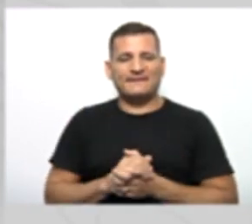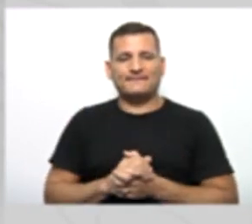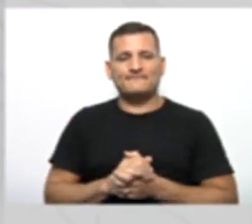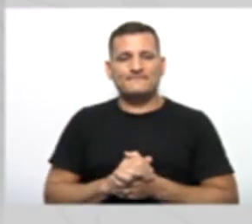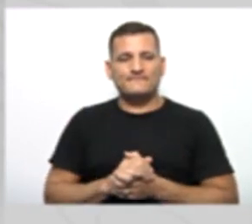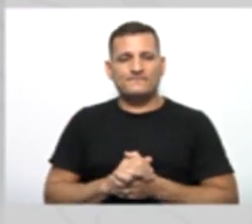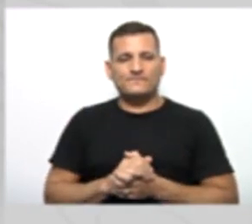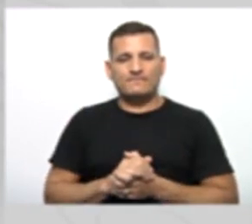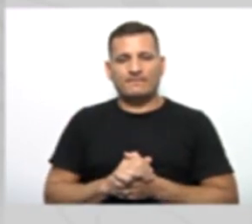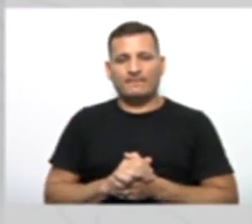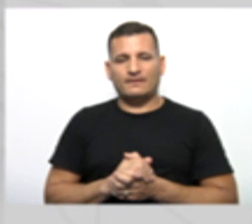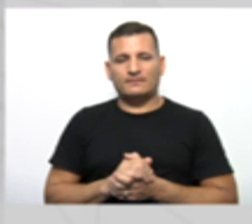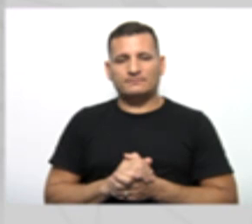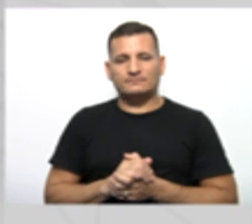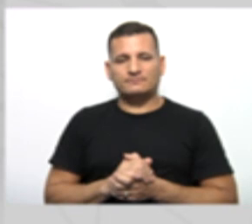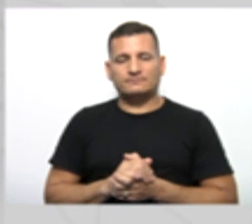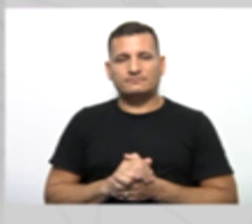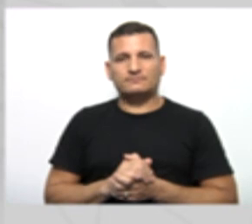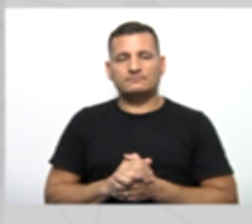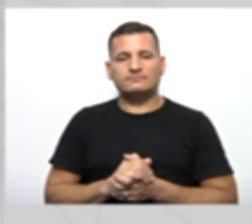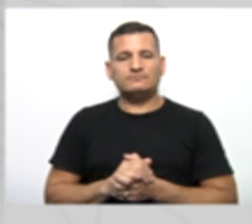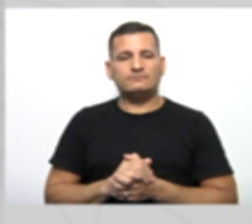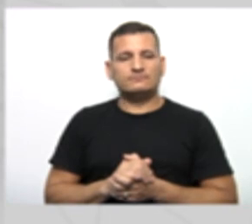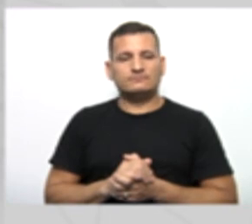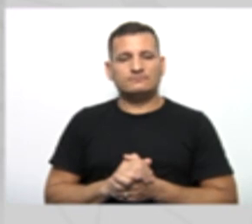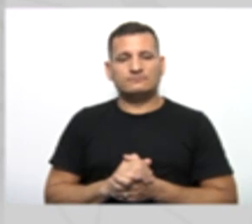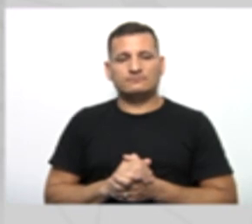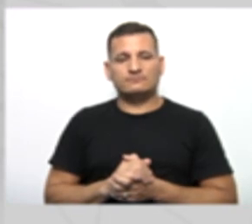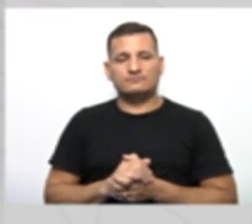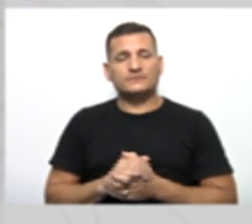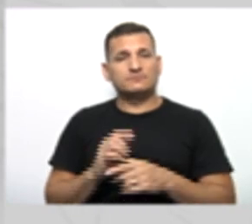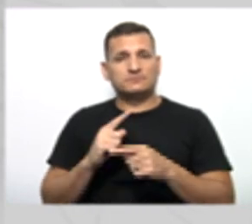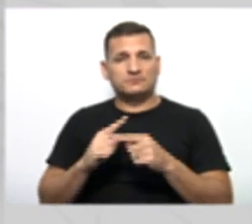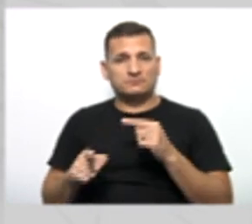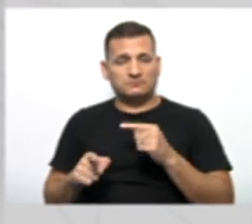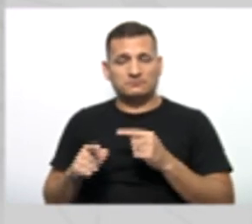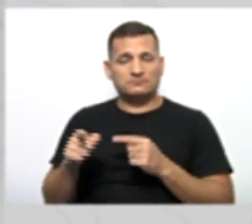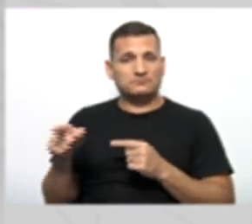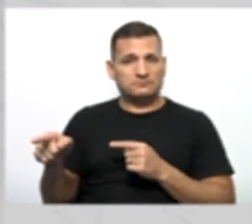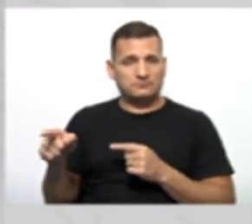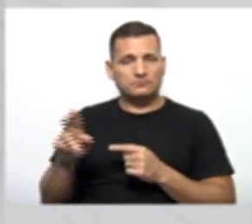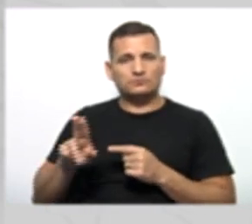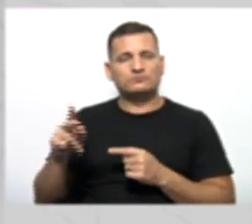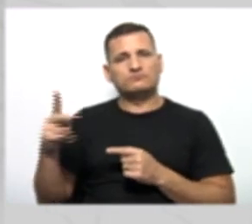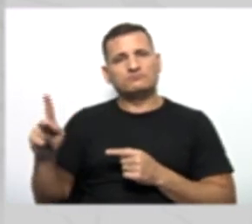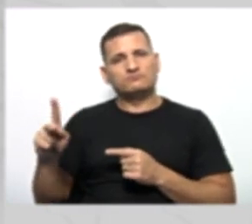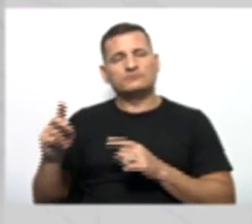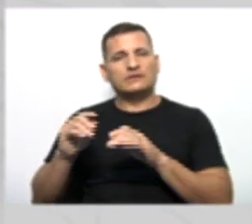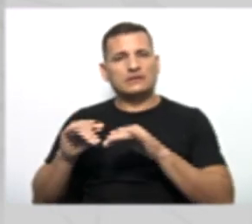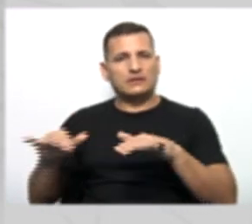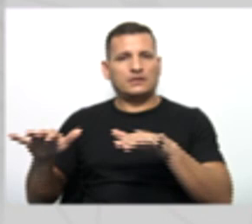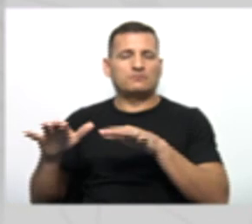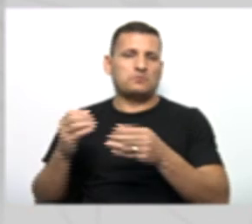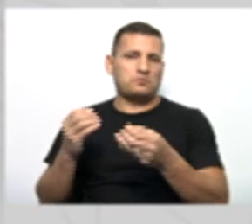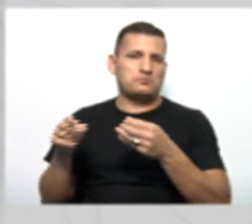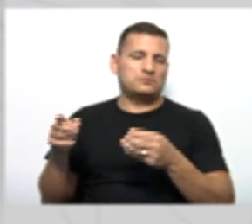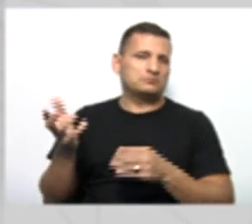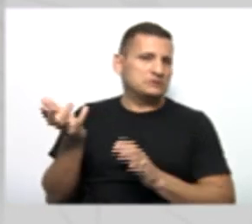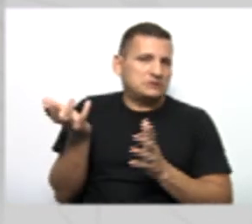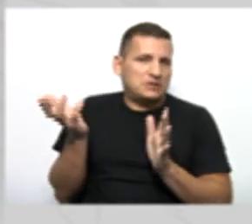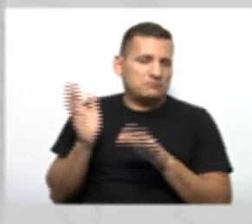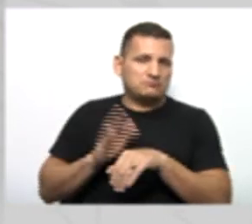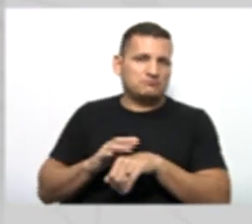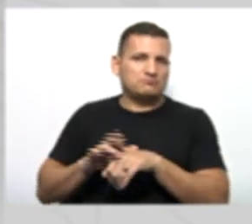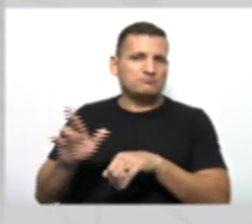Então, impedir que o proprietário possa usar sua propriedade como bem desejar, apesar de, em